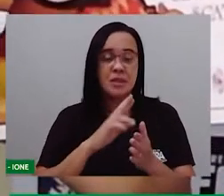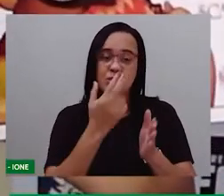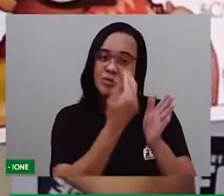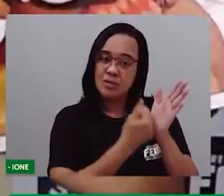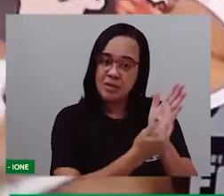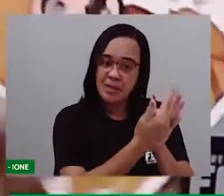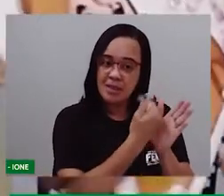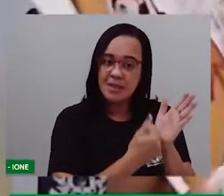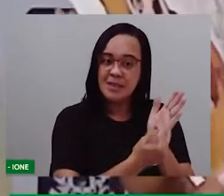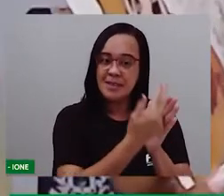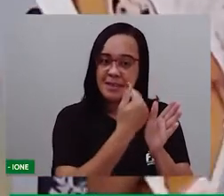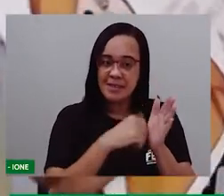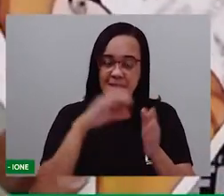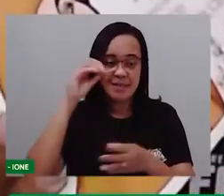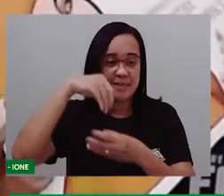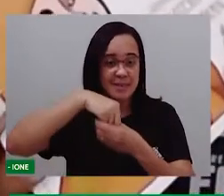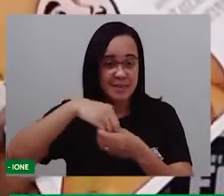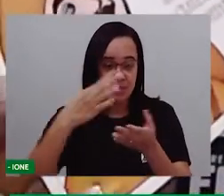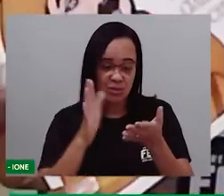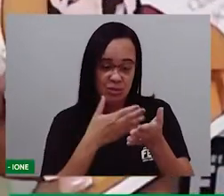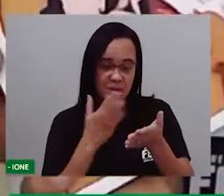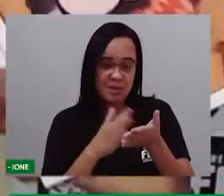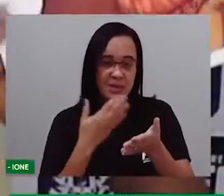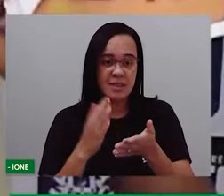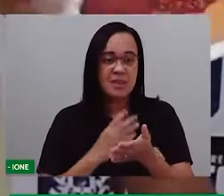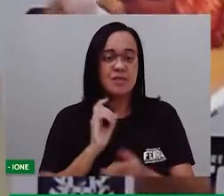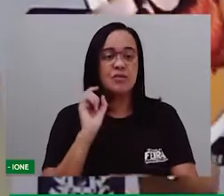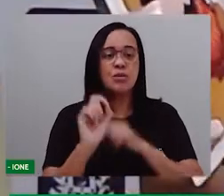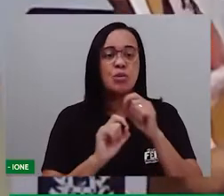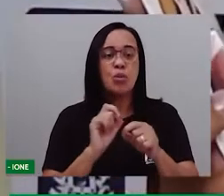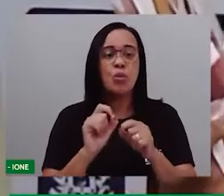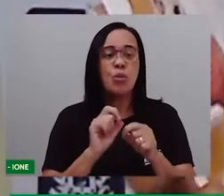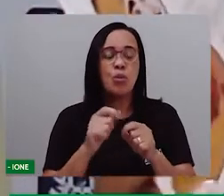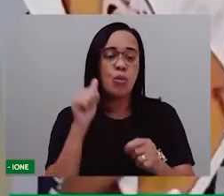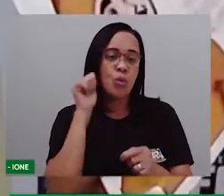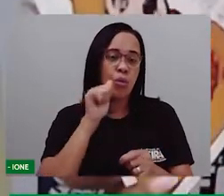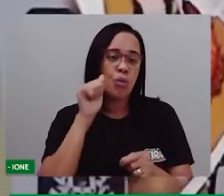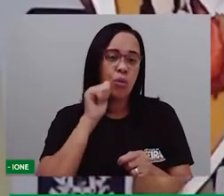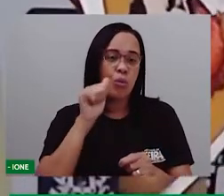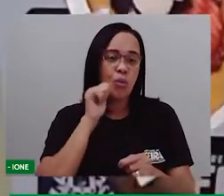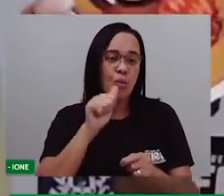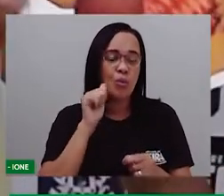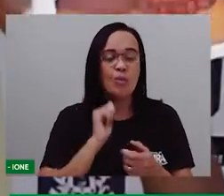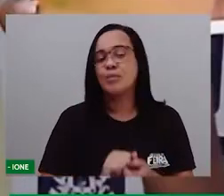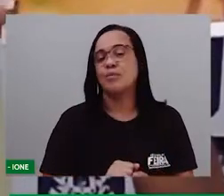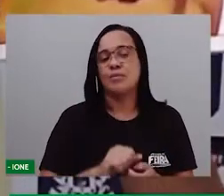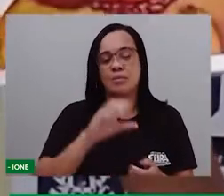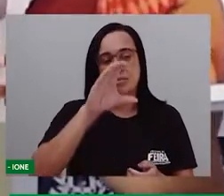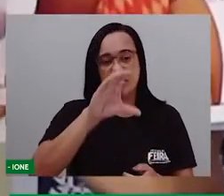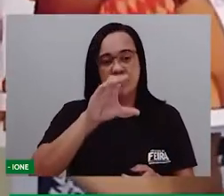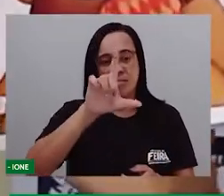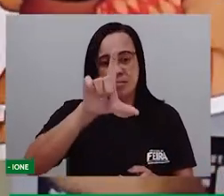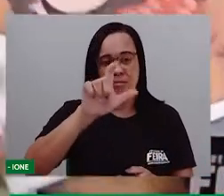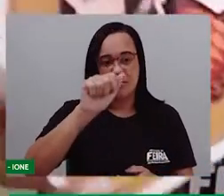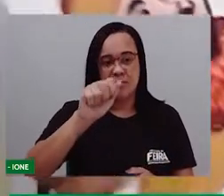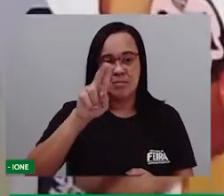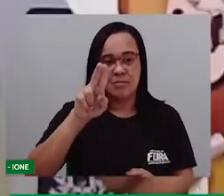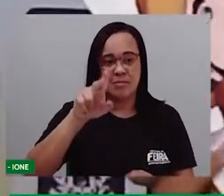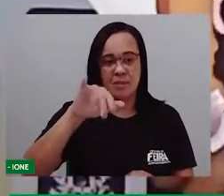os desenhos conhecidos foi a Cláudia A Cláudia está cama